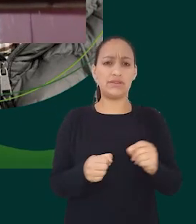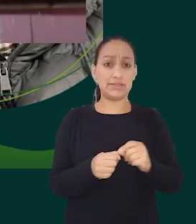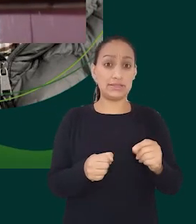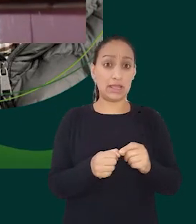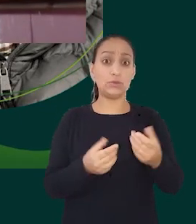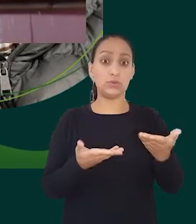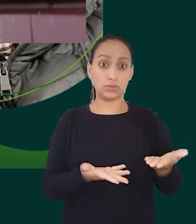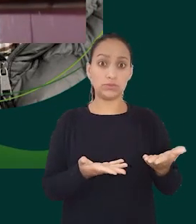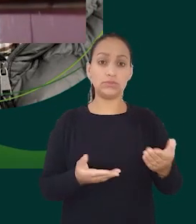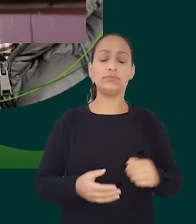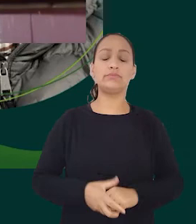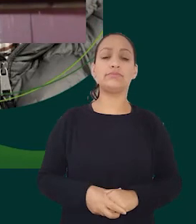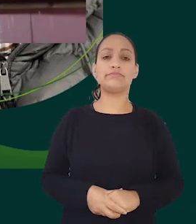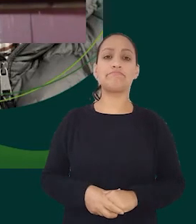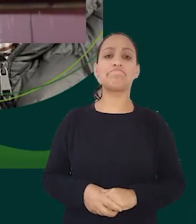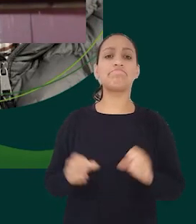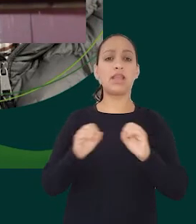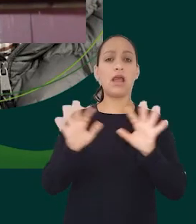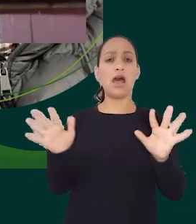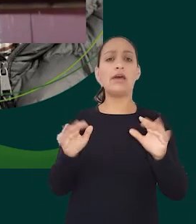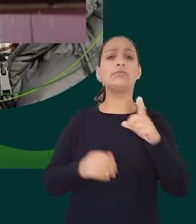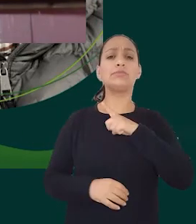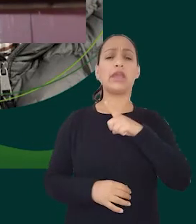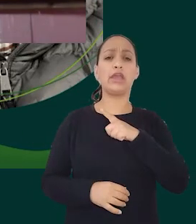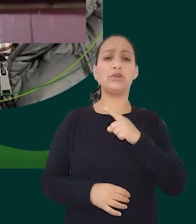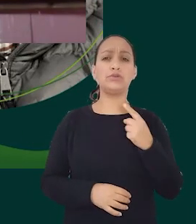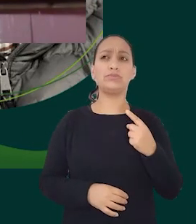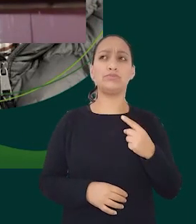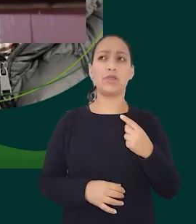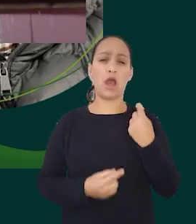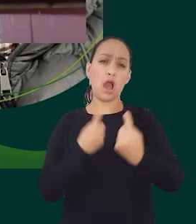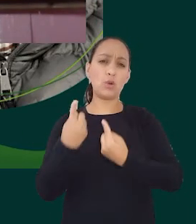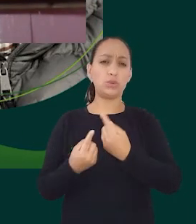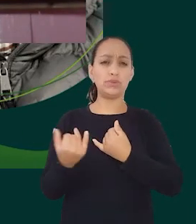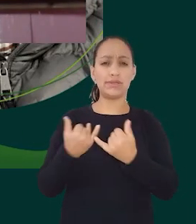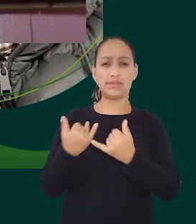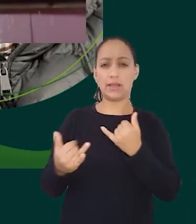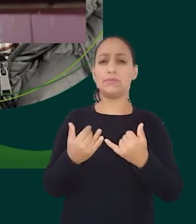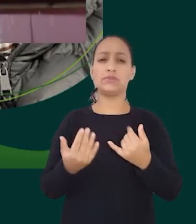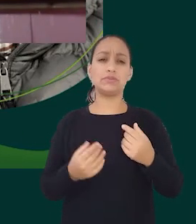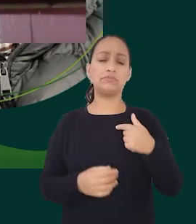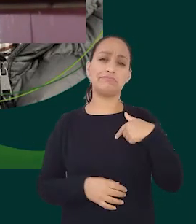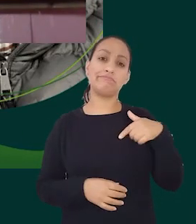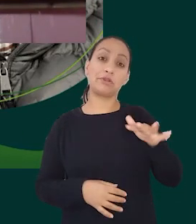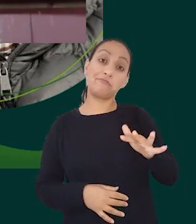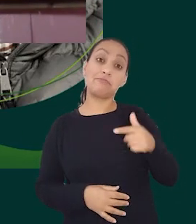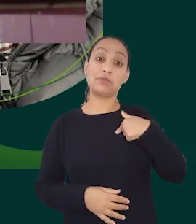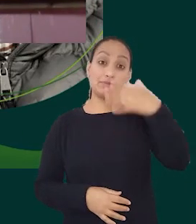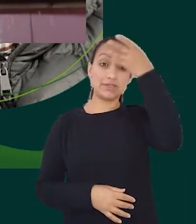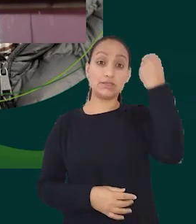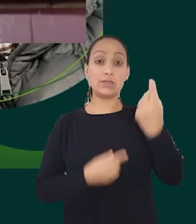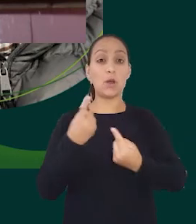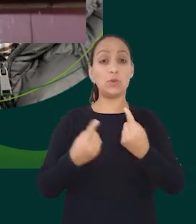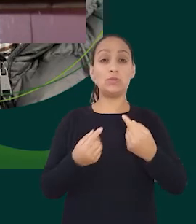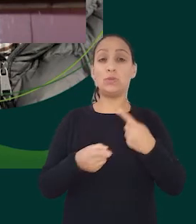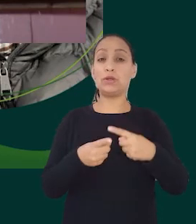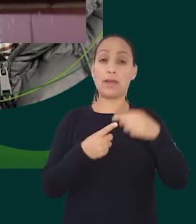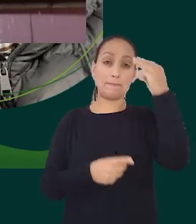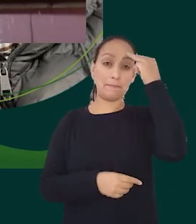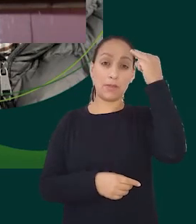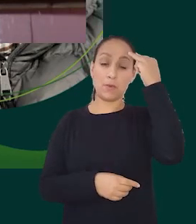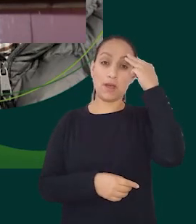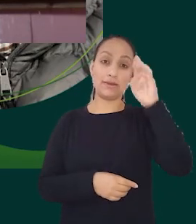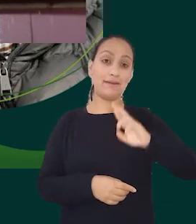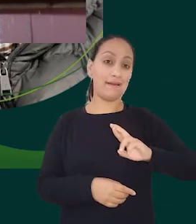Claro, claro. Vou citar alguns exemplos. Provavelmente vou esquecer de alguns, porque a memória já não é mais a mesma de 10 anos, 20